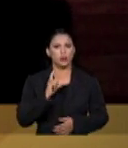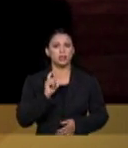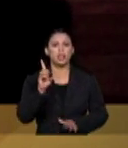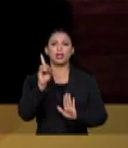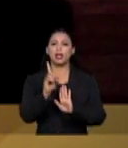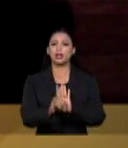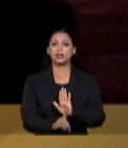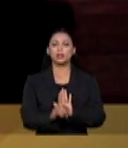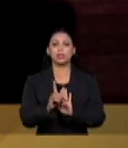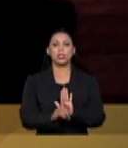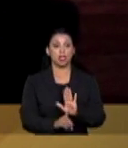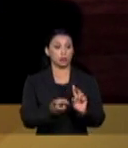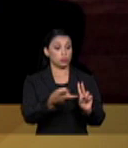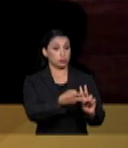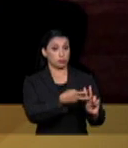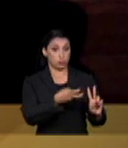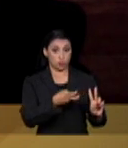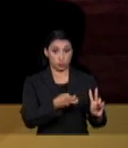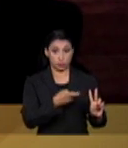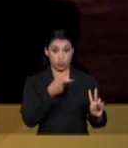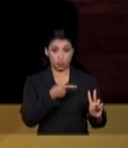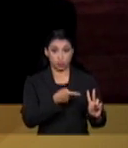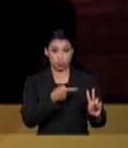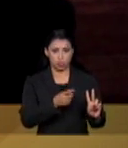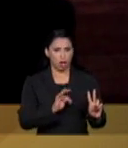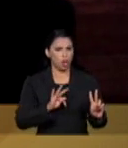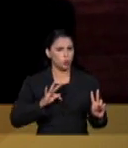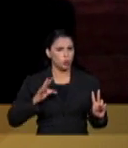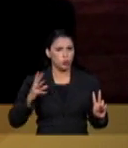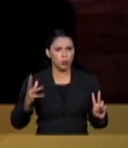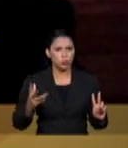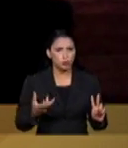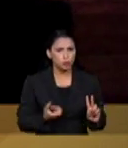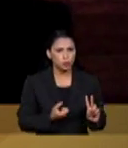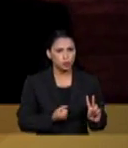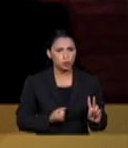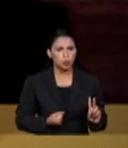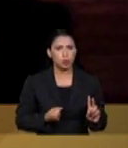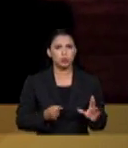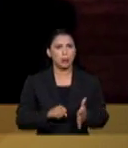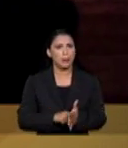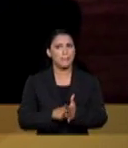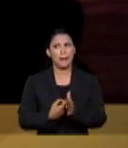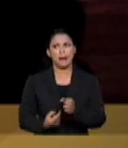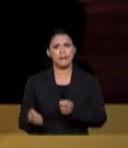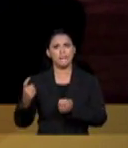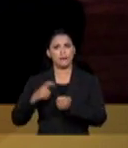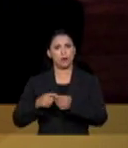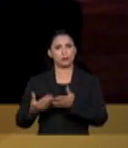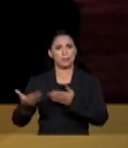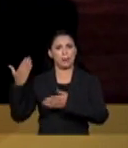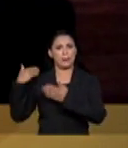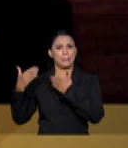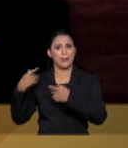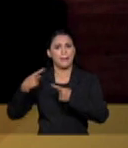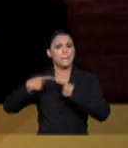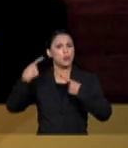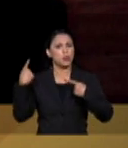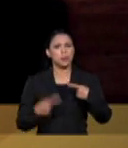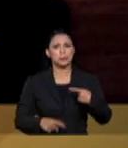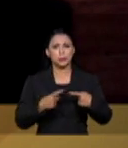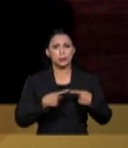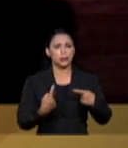aos direitos indígenas todas as formas de vedação ao retrocesso e de proibição